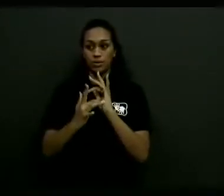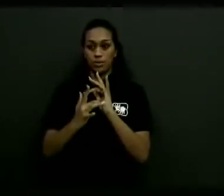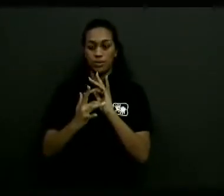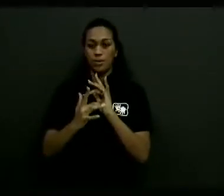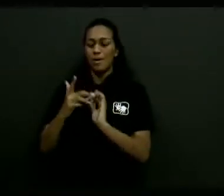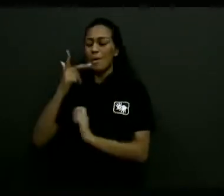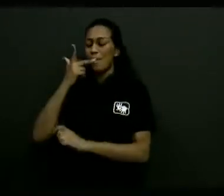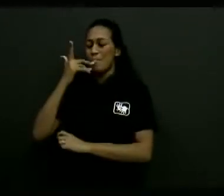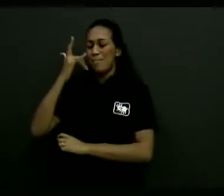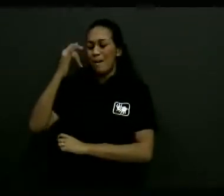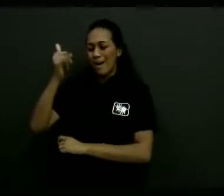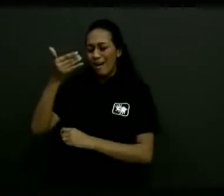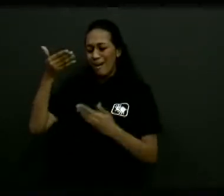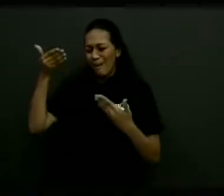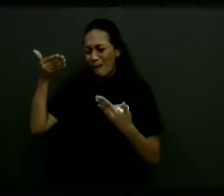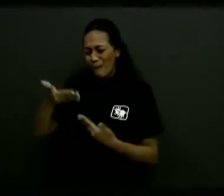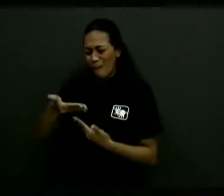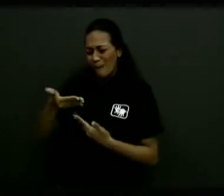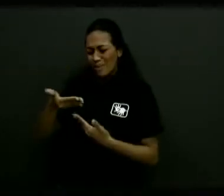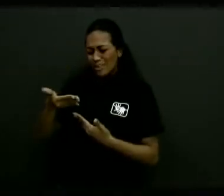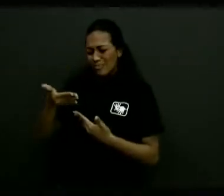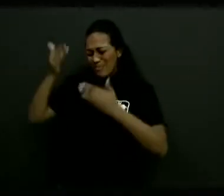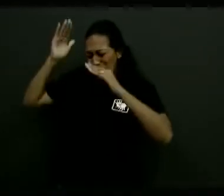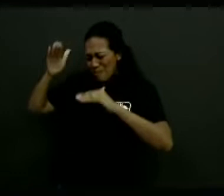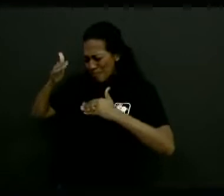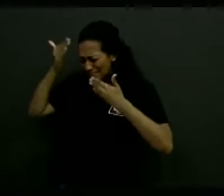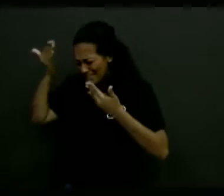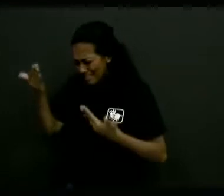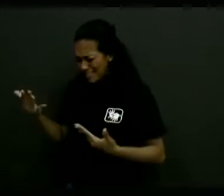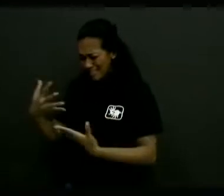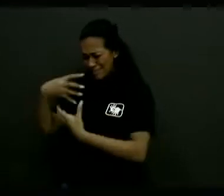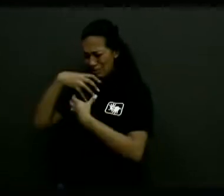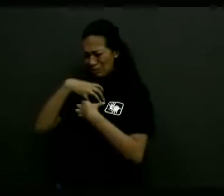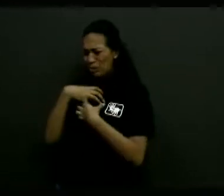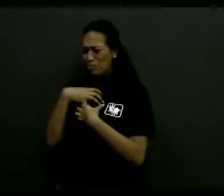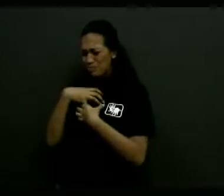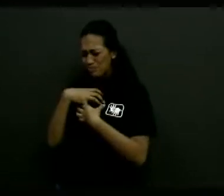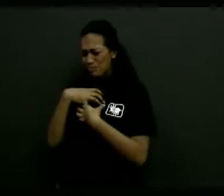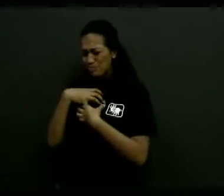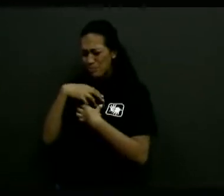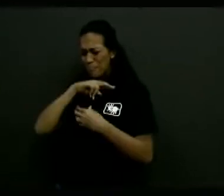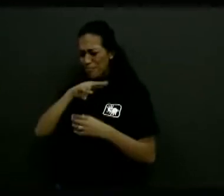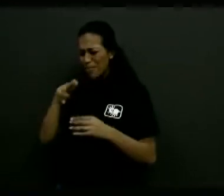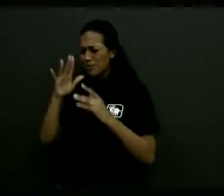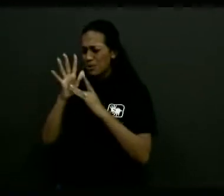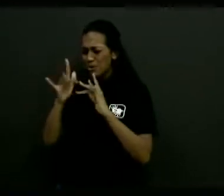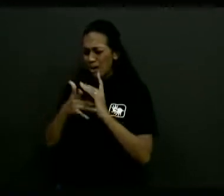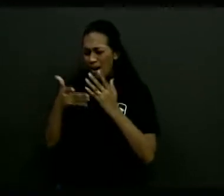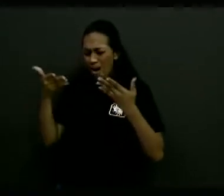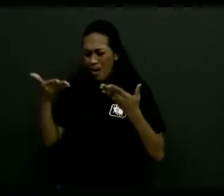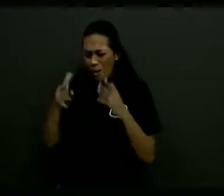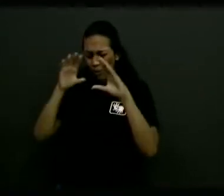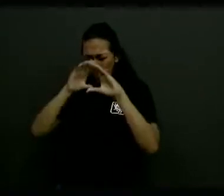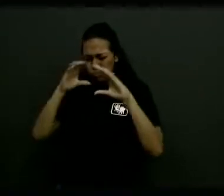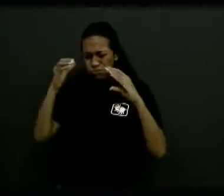tua presença nós entramos nessa tarde, juntamente, Senhor Jesus, nessa conferência,